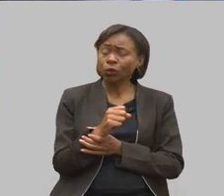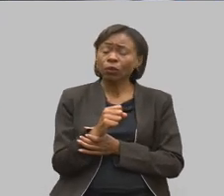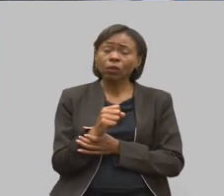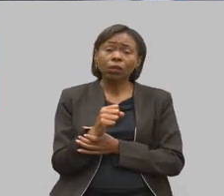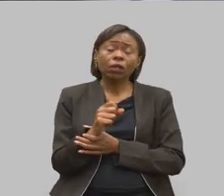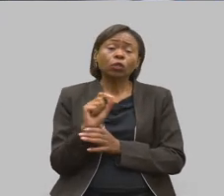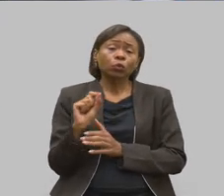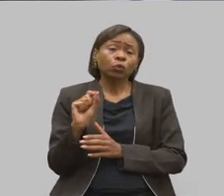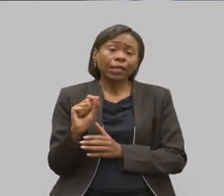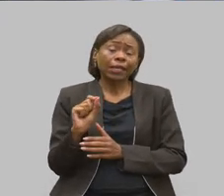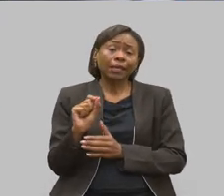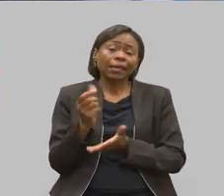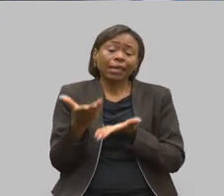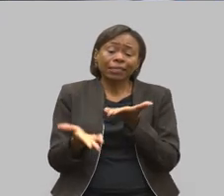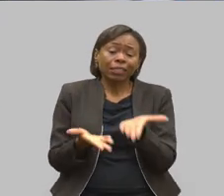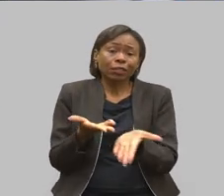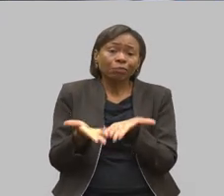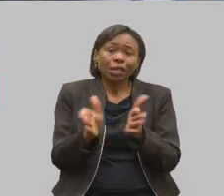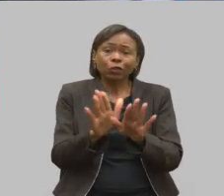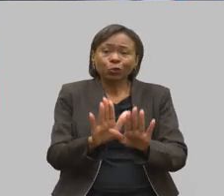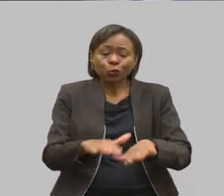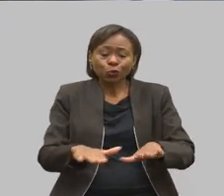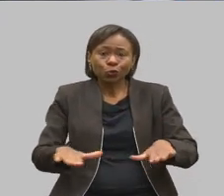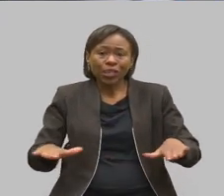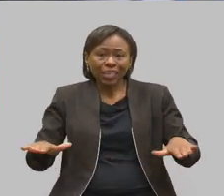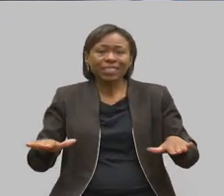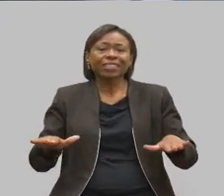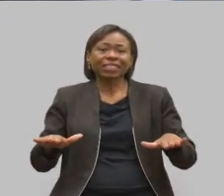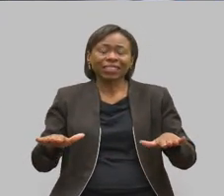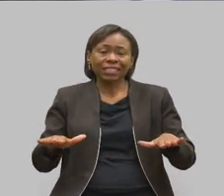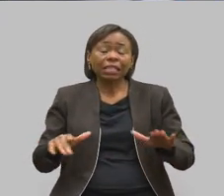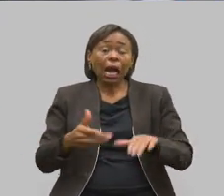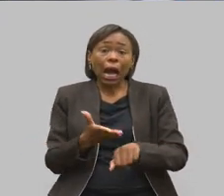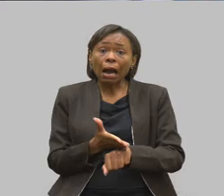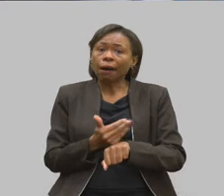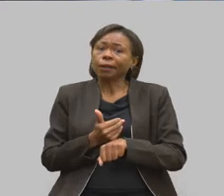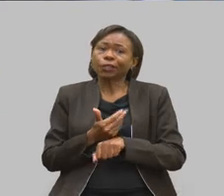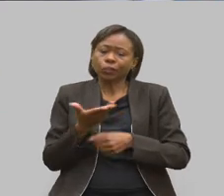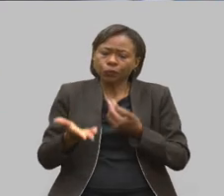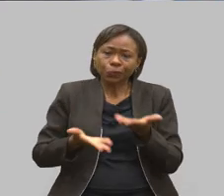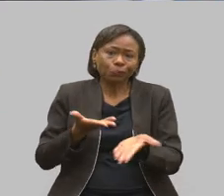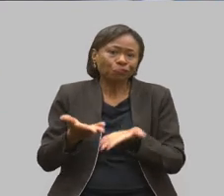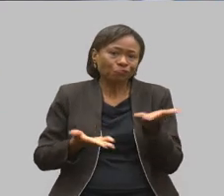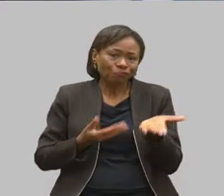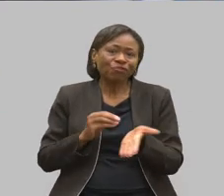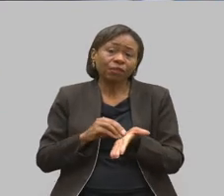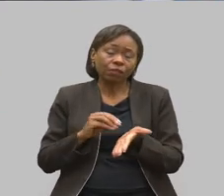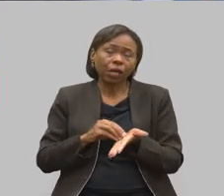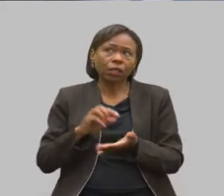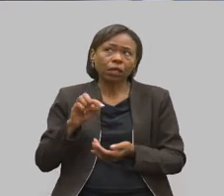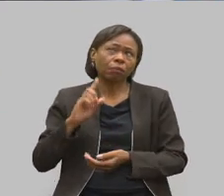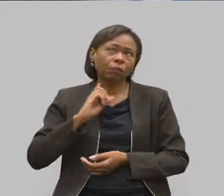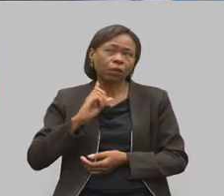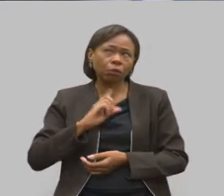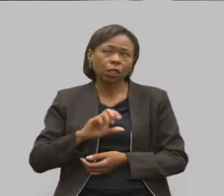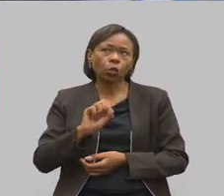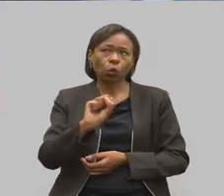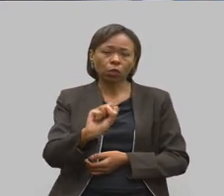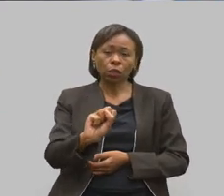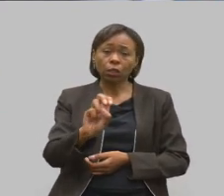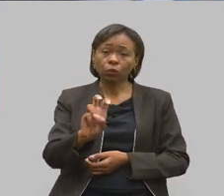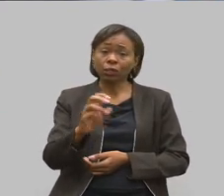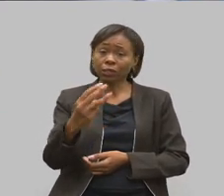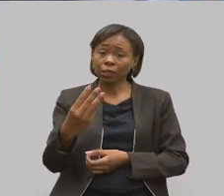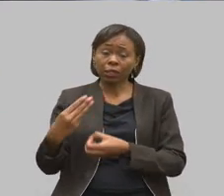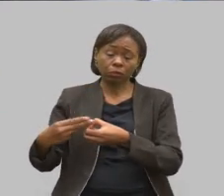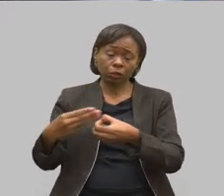atendimento Pediátrico pro atendimento da intervenção precoce e quando a gente fala em Minas a gente tá falando de 853 municípios